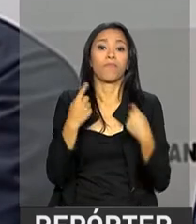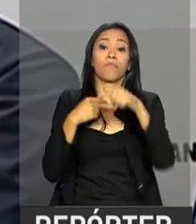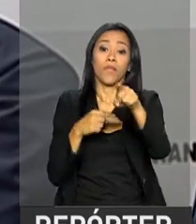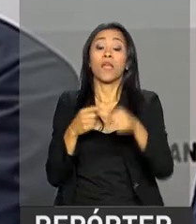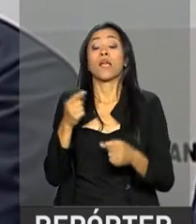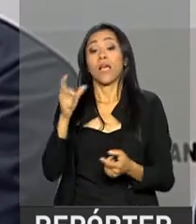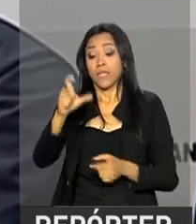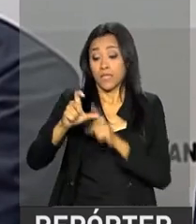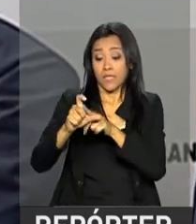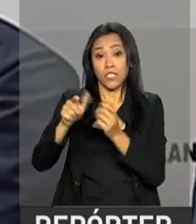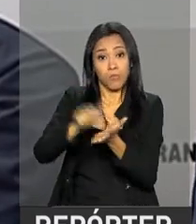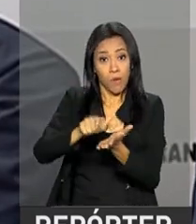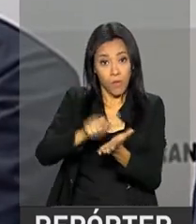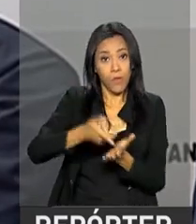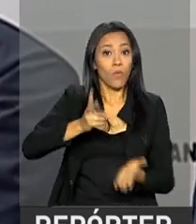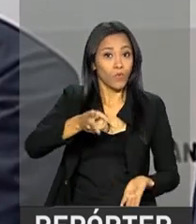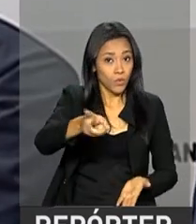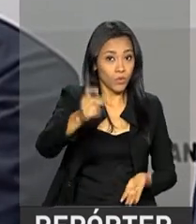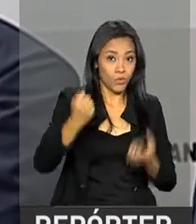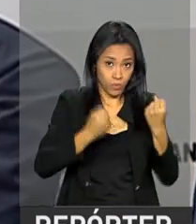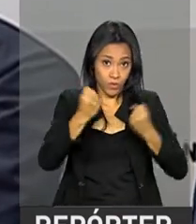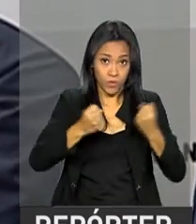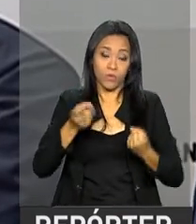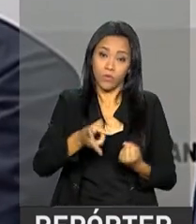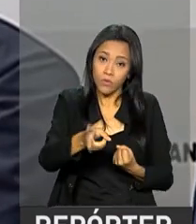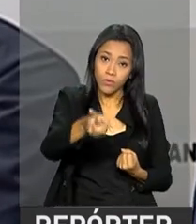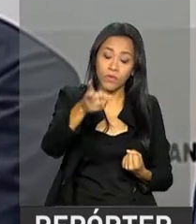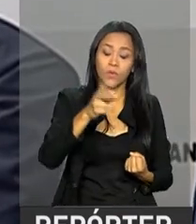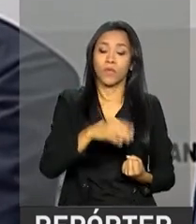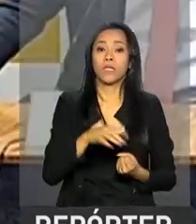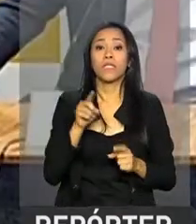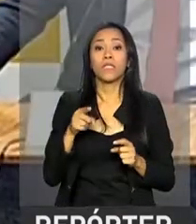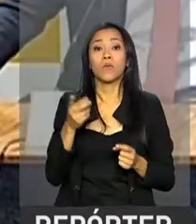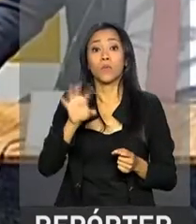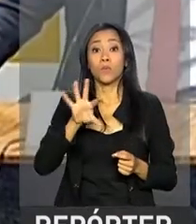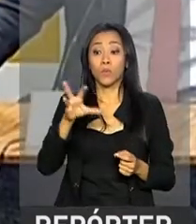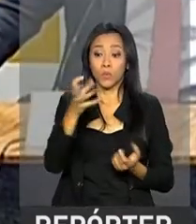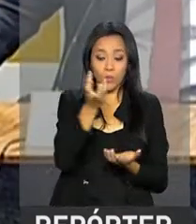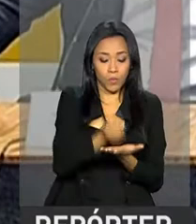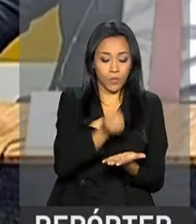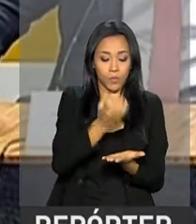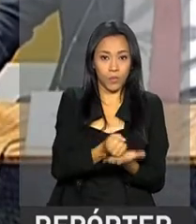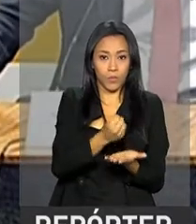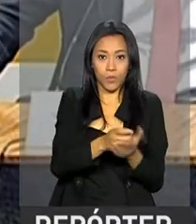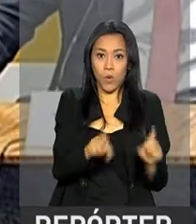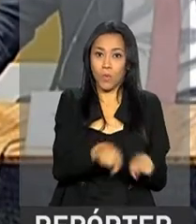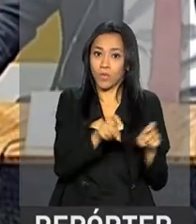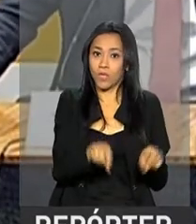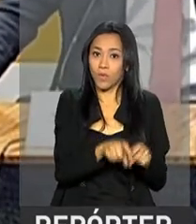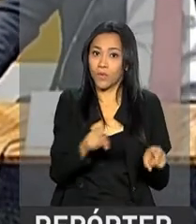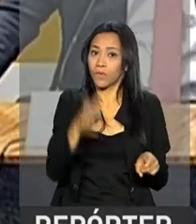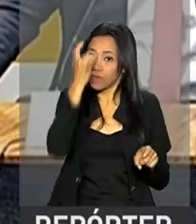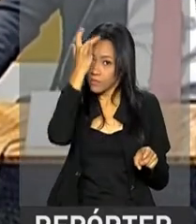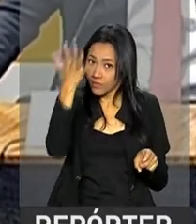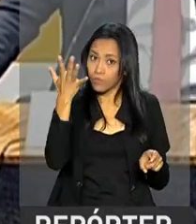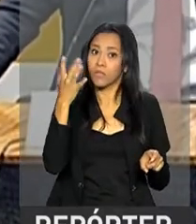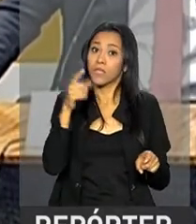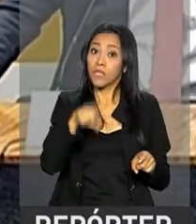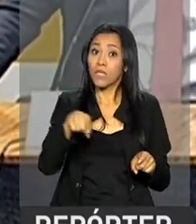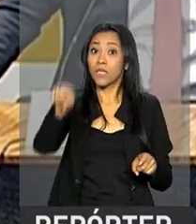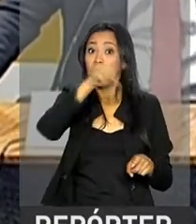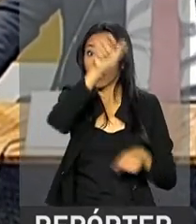continua valendo e mais do que digitalizar as informações da carteira a novidade garante que o brasileiro possa ter o seu